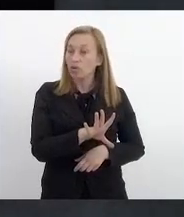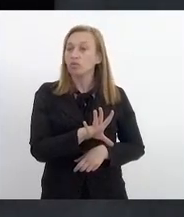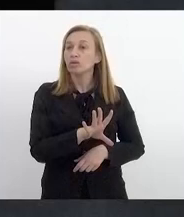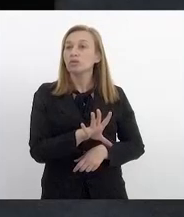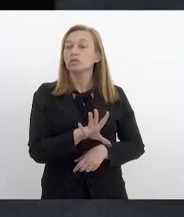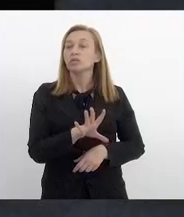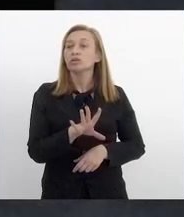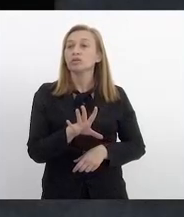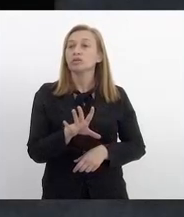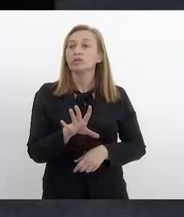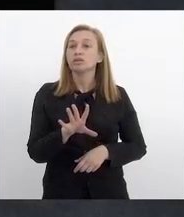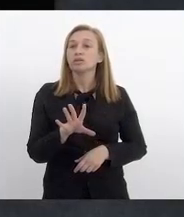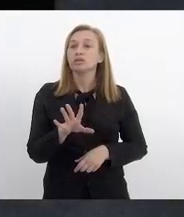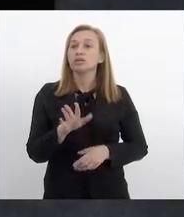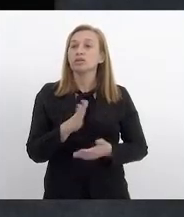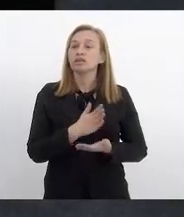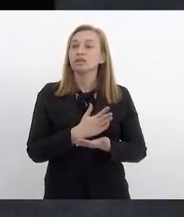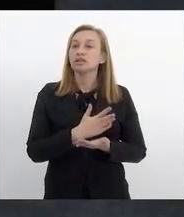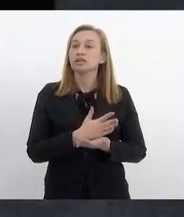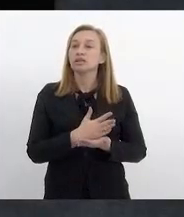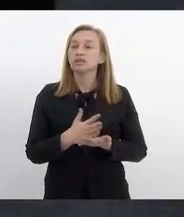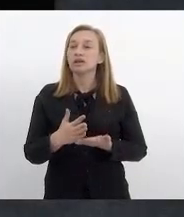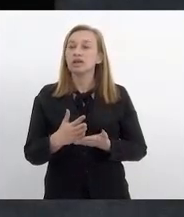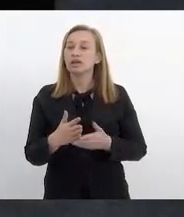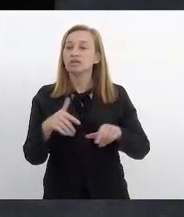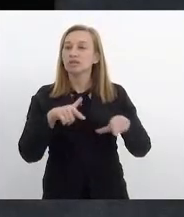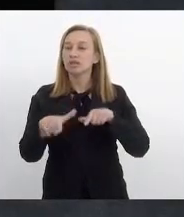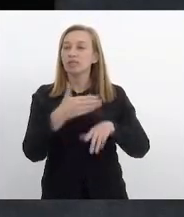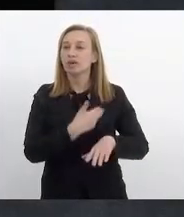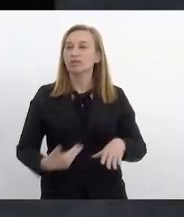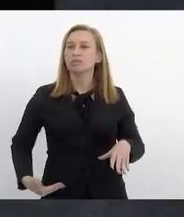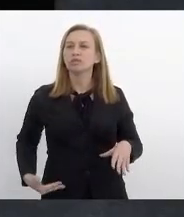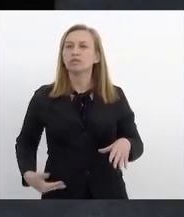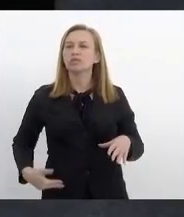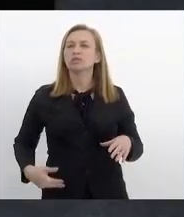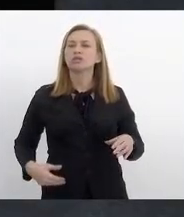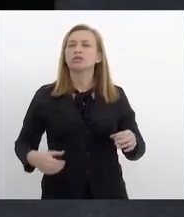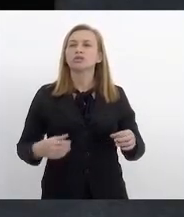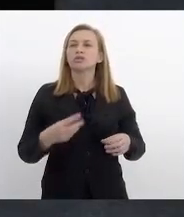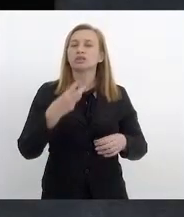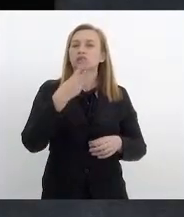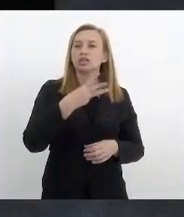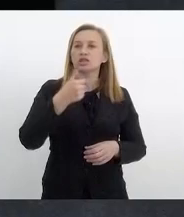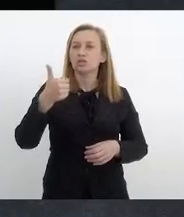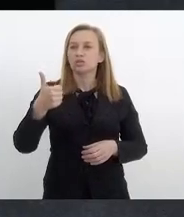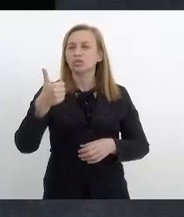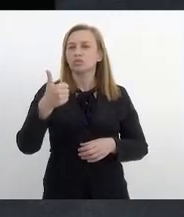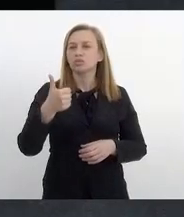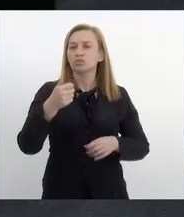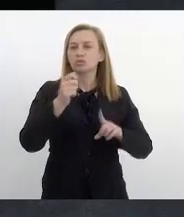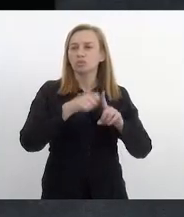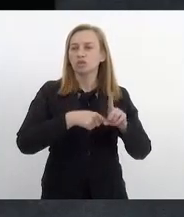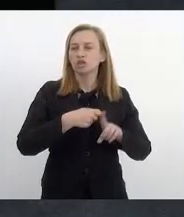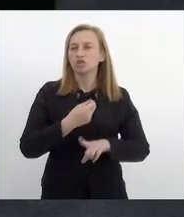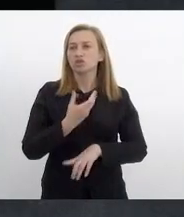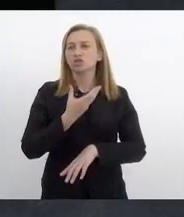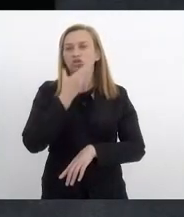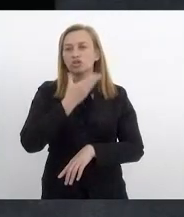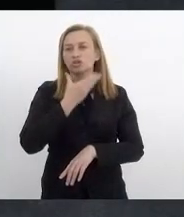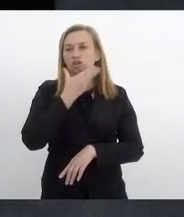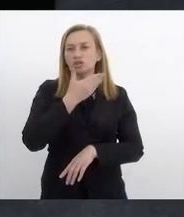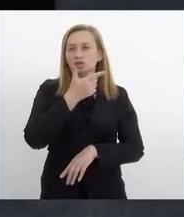que vierem ingressar no serviço público a partir de 31/12/21. Ora, se nós deixa eu